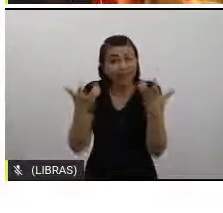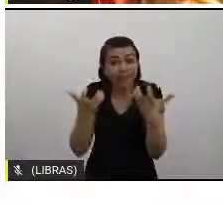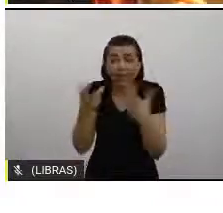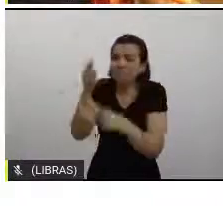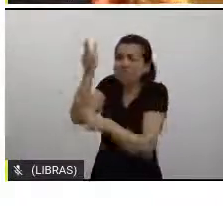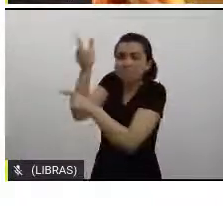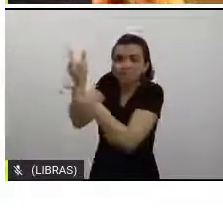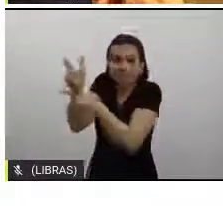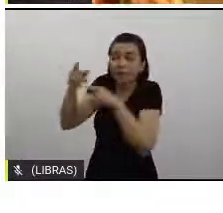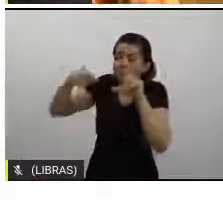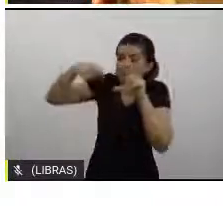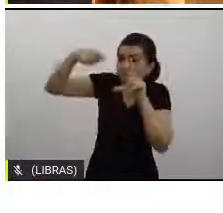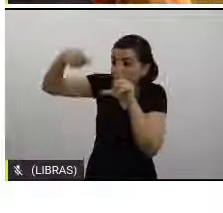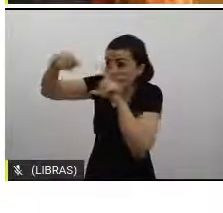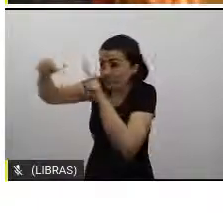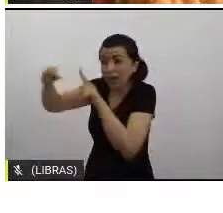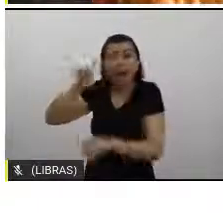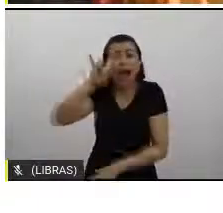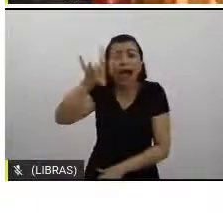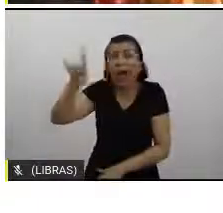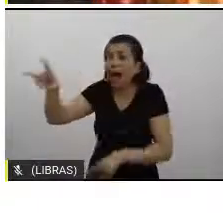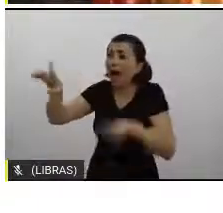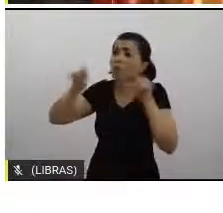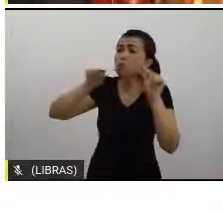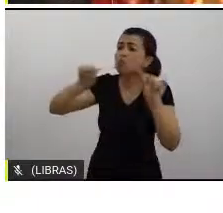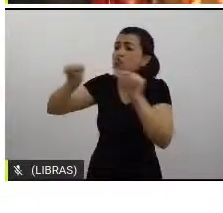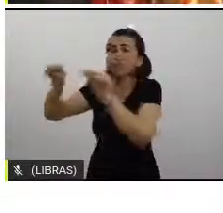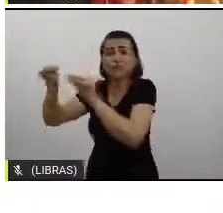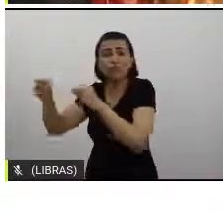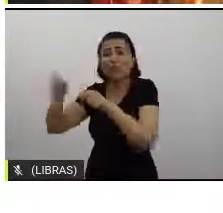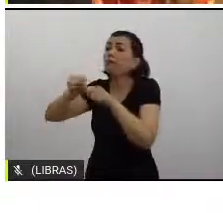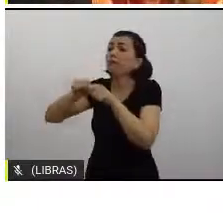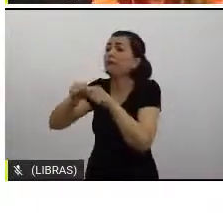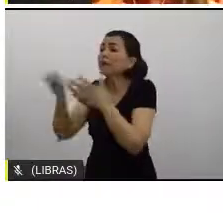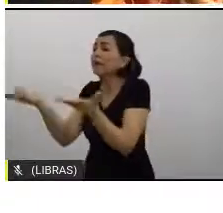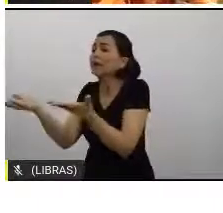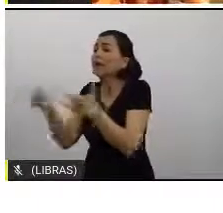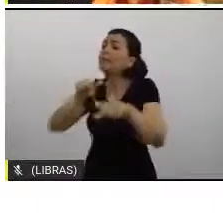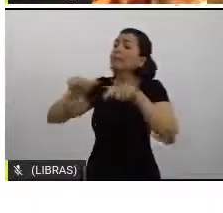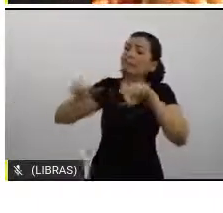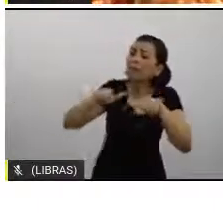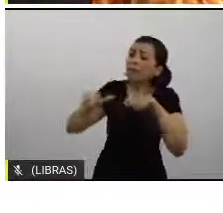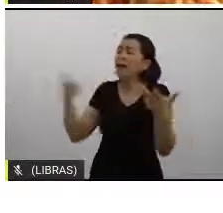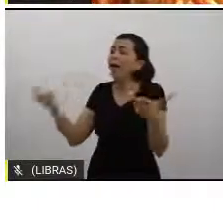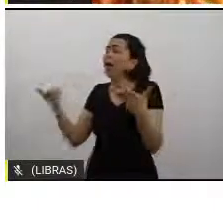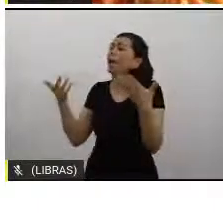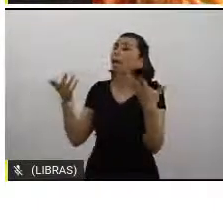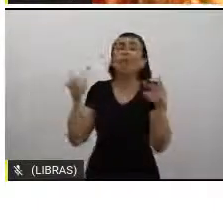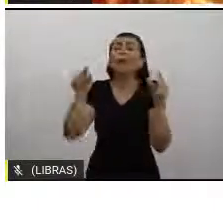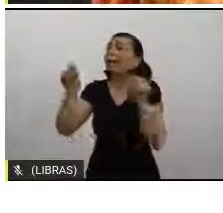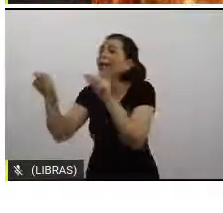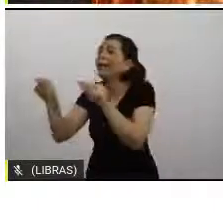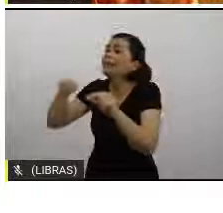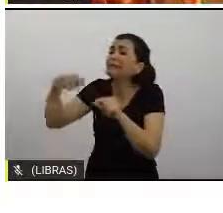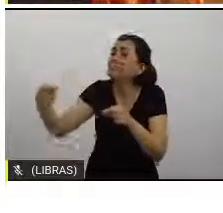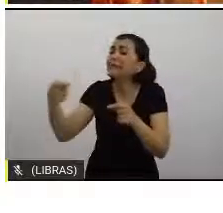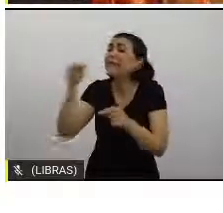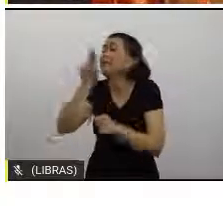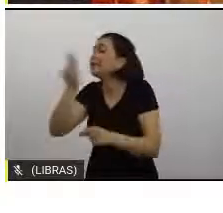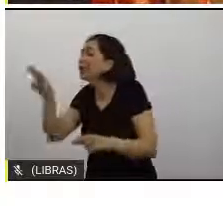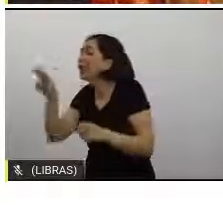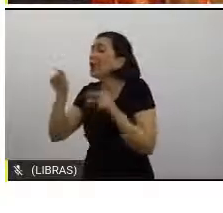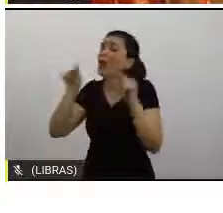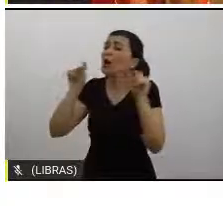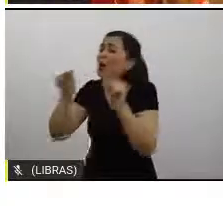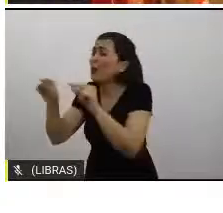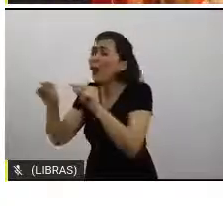assim, está todo mundo fazendo parte de um discurso coletivo aonde não tem ninguém mais